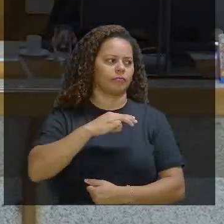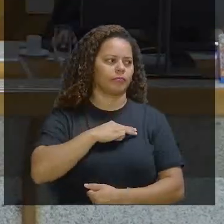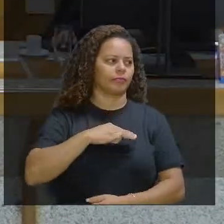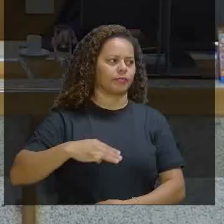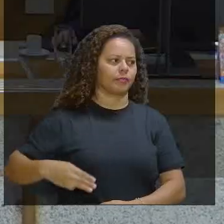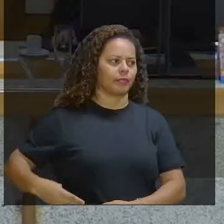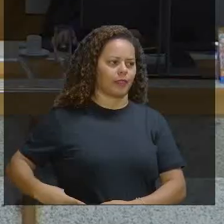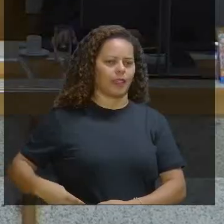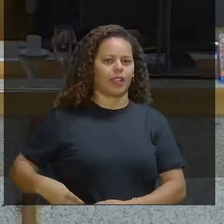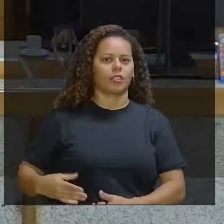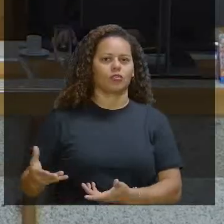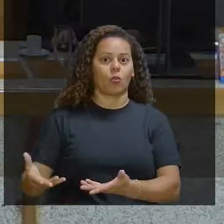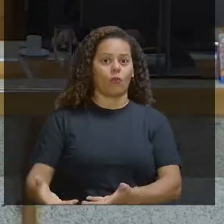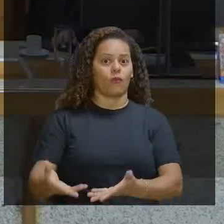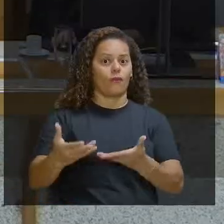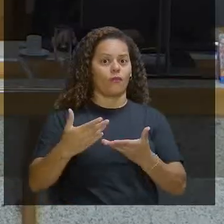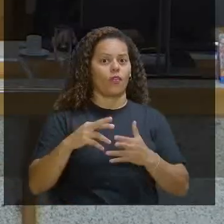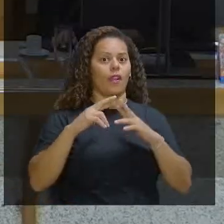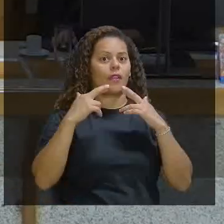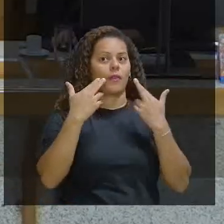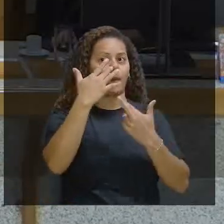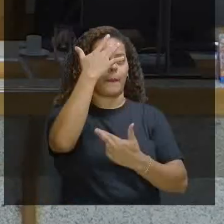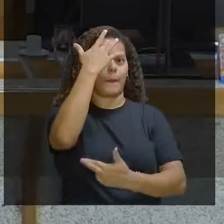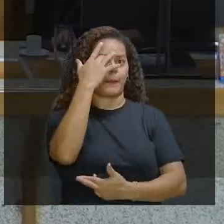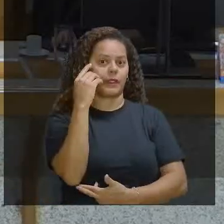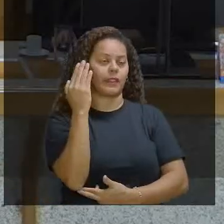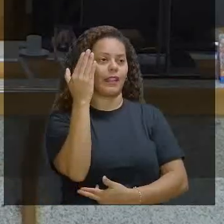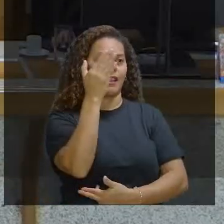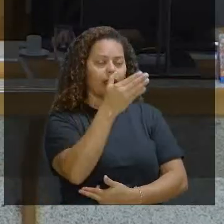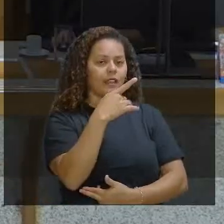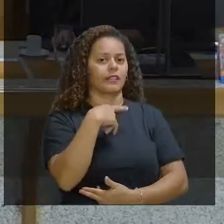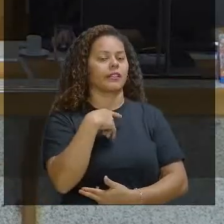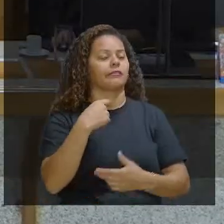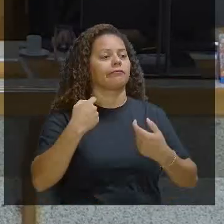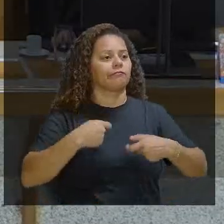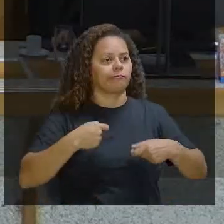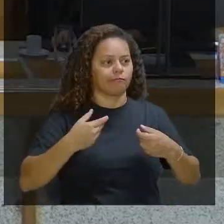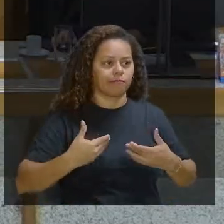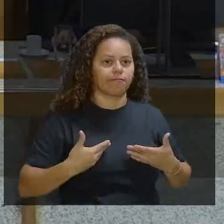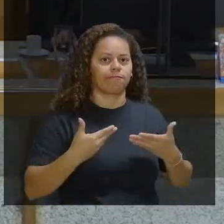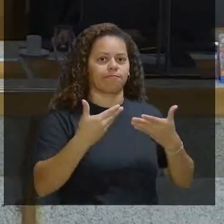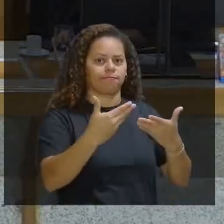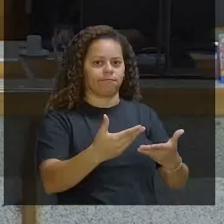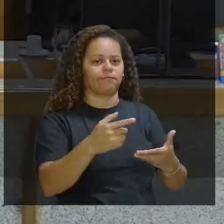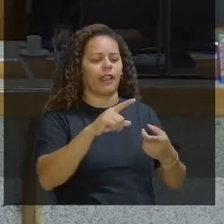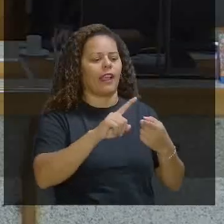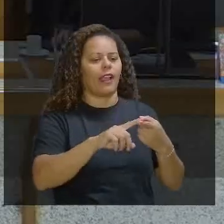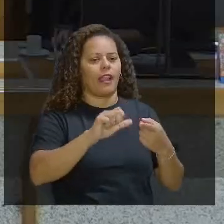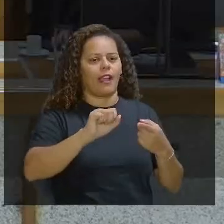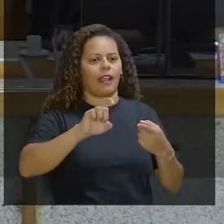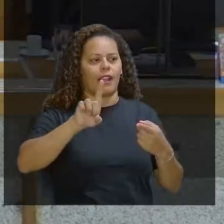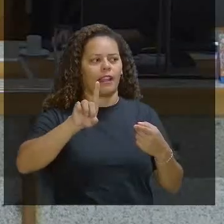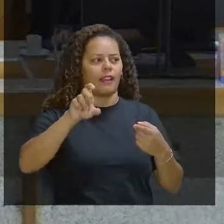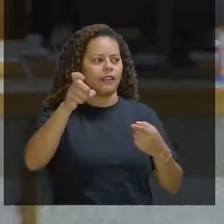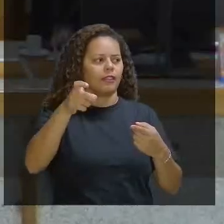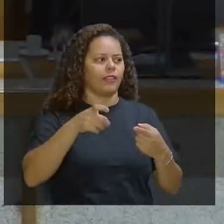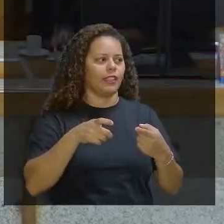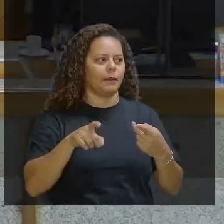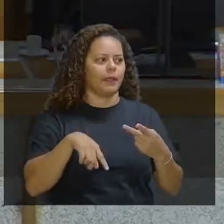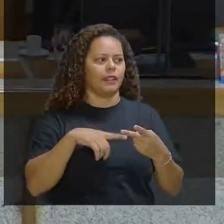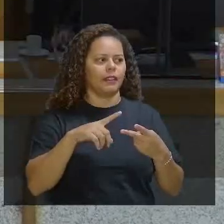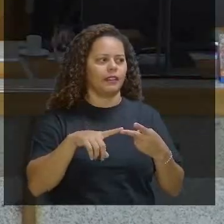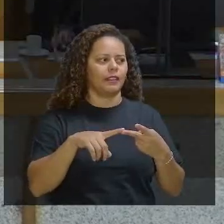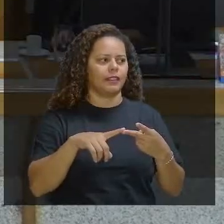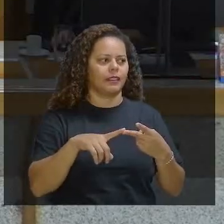nos convocou para uma reunião amanhã e eu vou levar, doutor Alex e demais colegas,